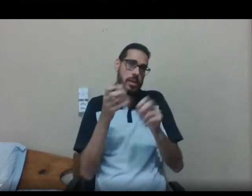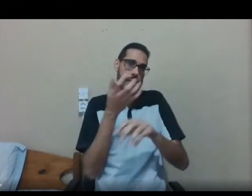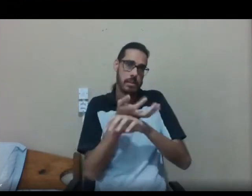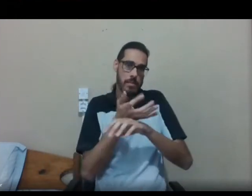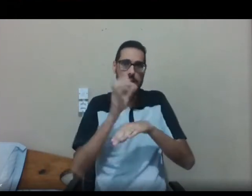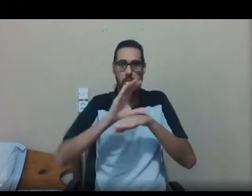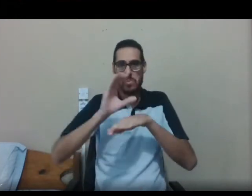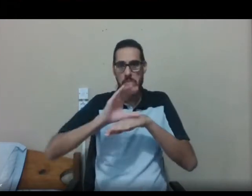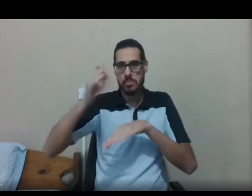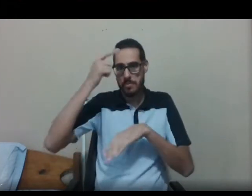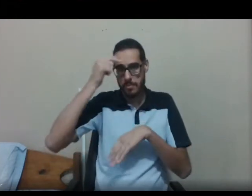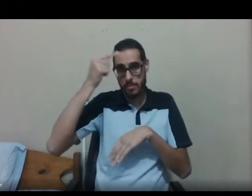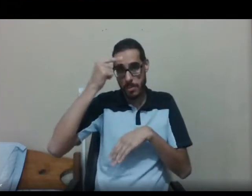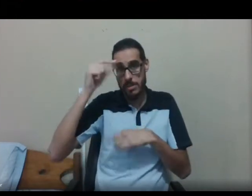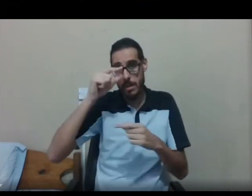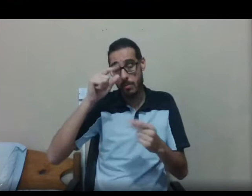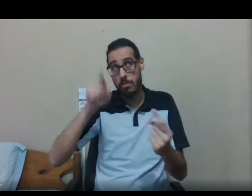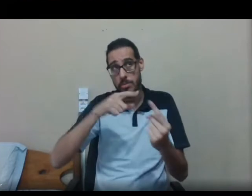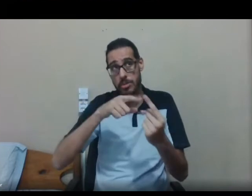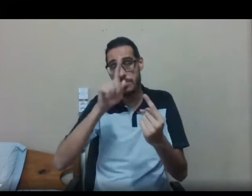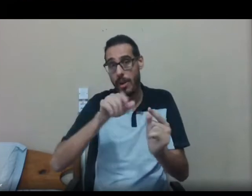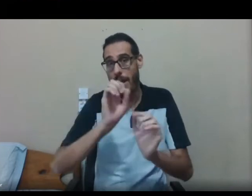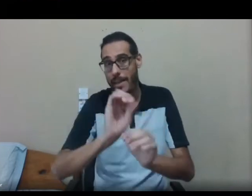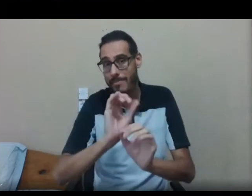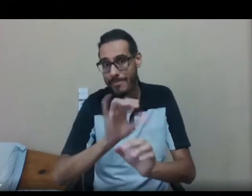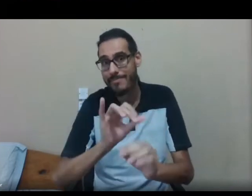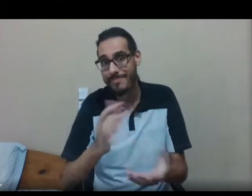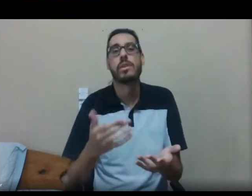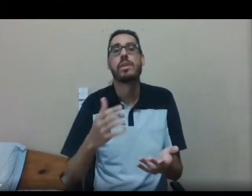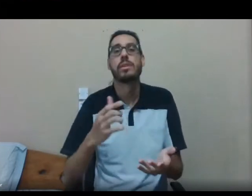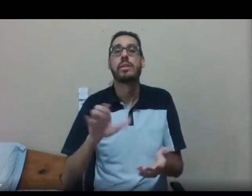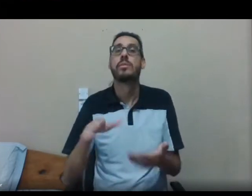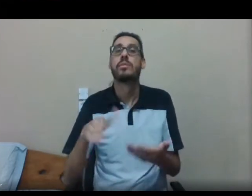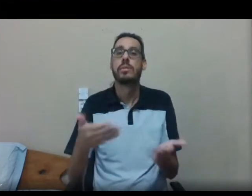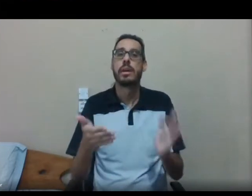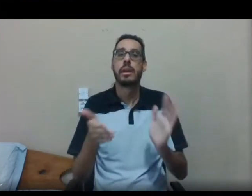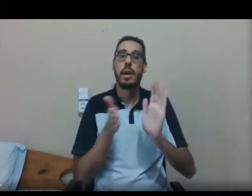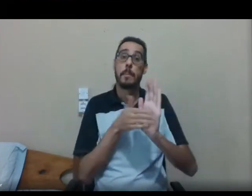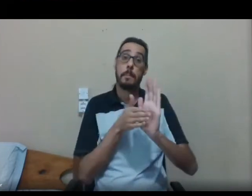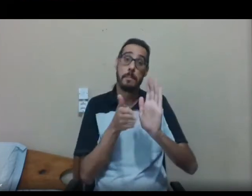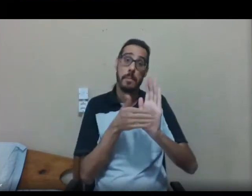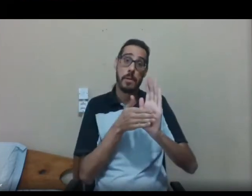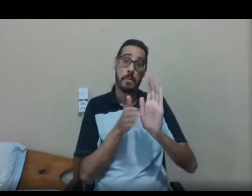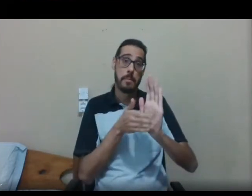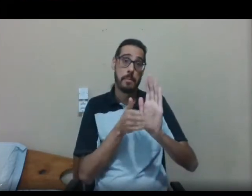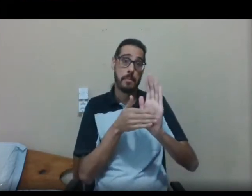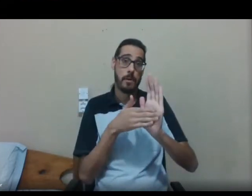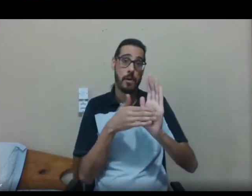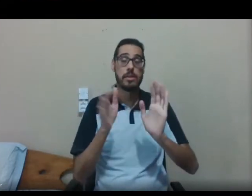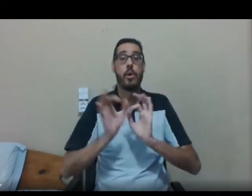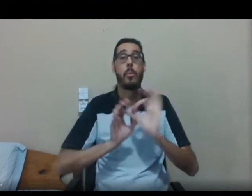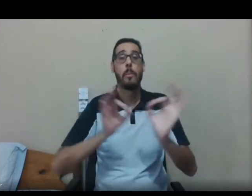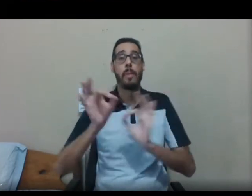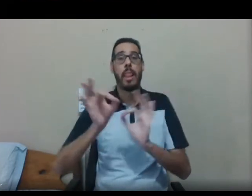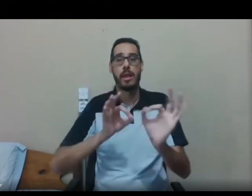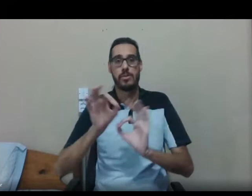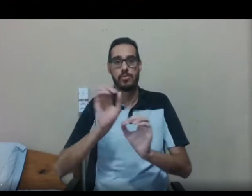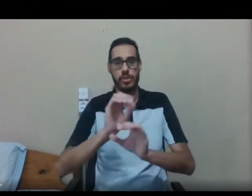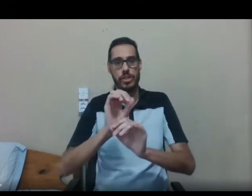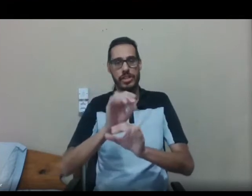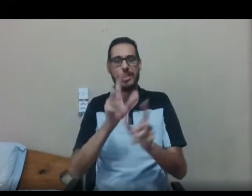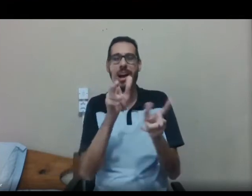as mesmas, a ideia, né, do anterior, para que ele que vocês consigam